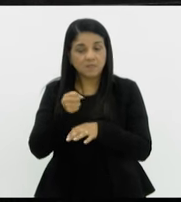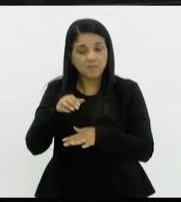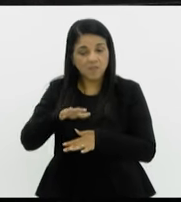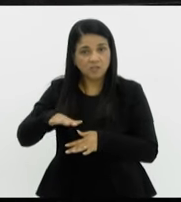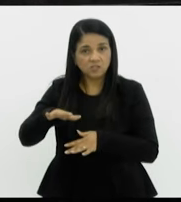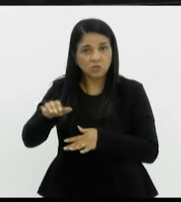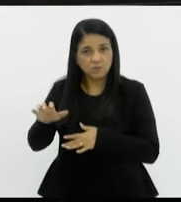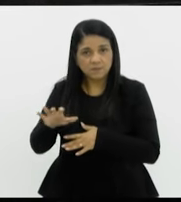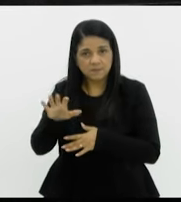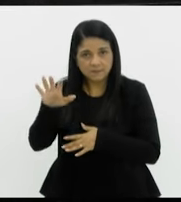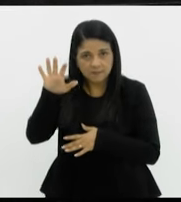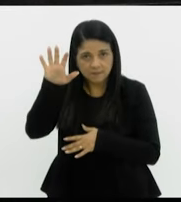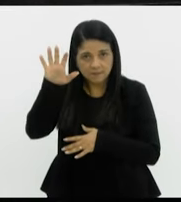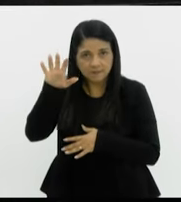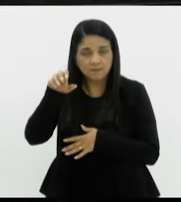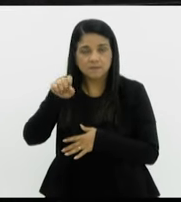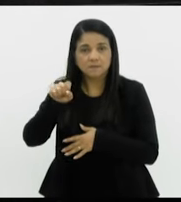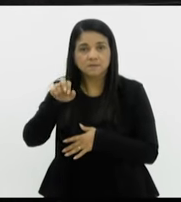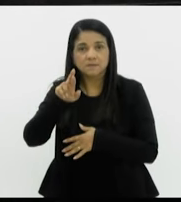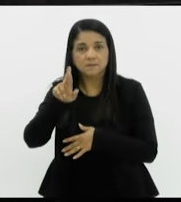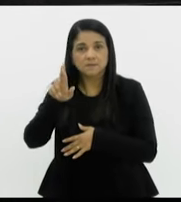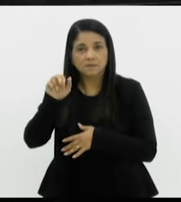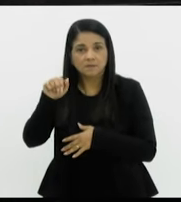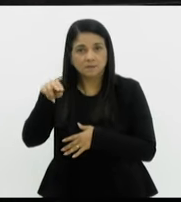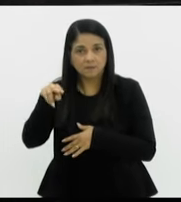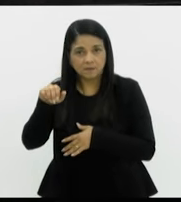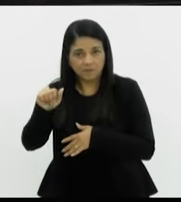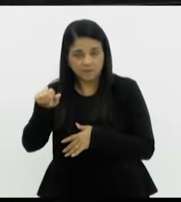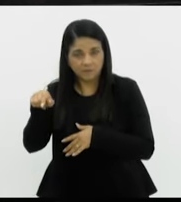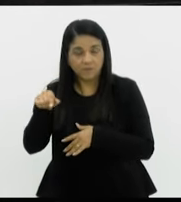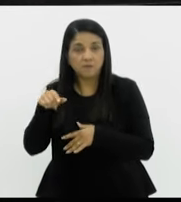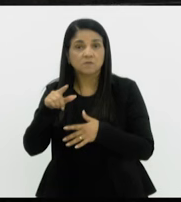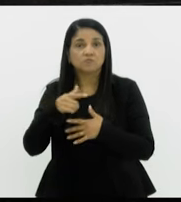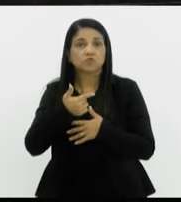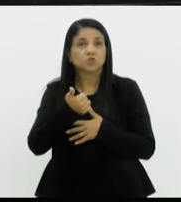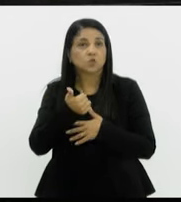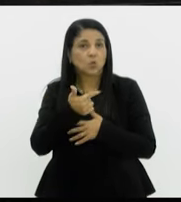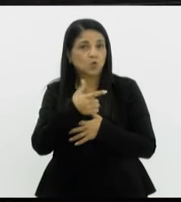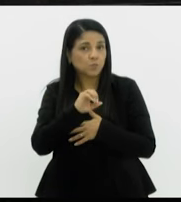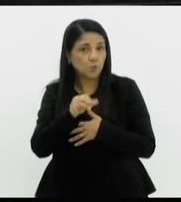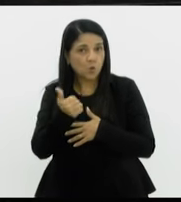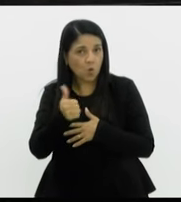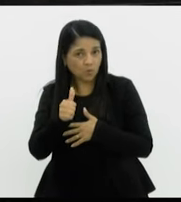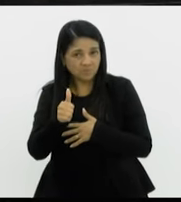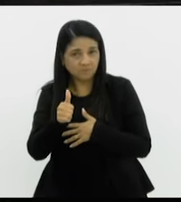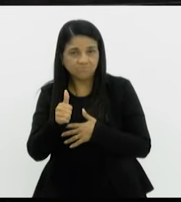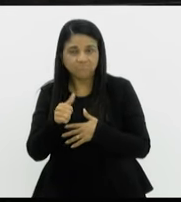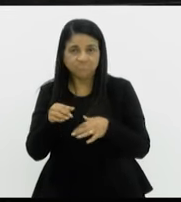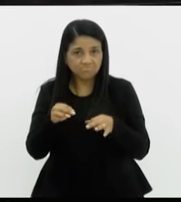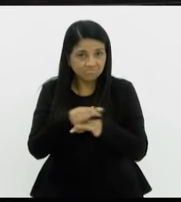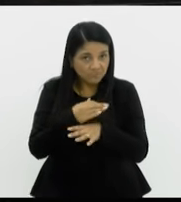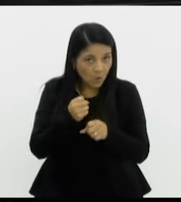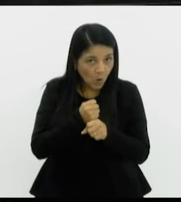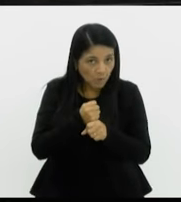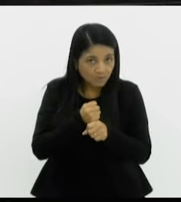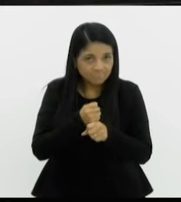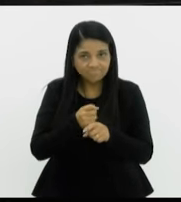serrana, fruto do desastre de 2011? Não. E o dinheiro